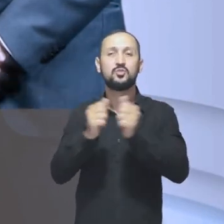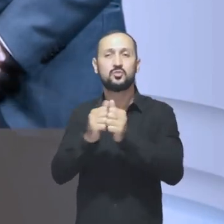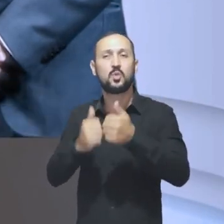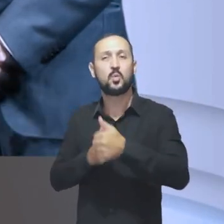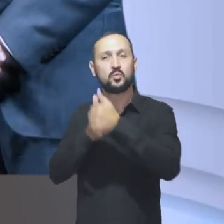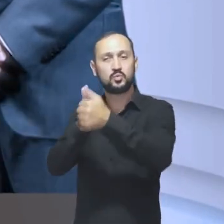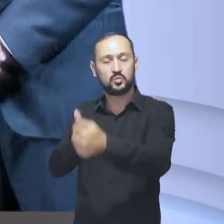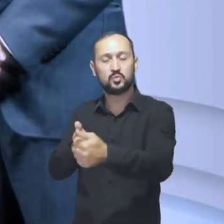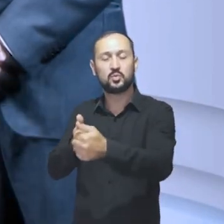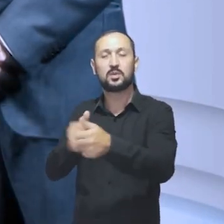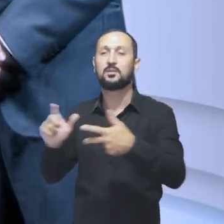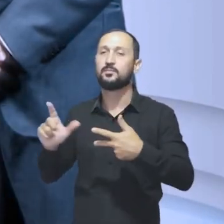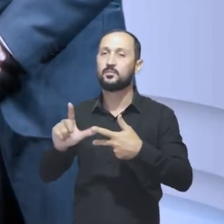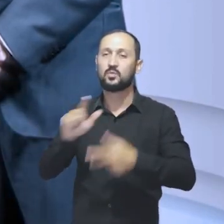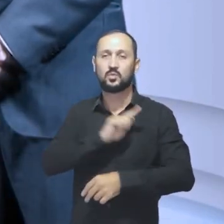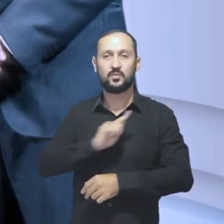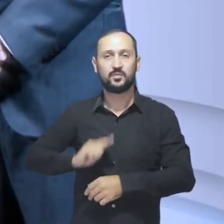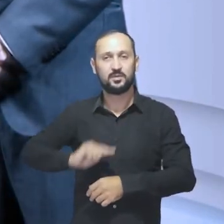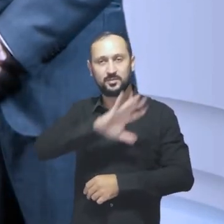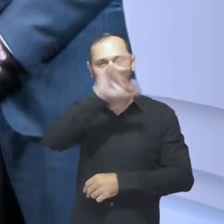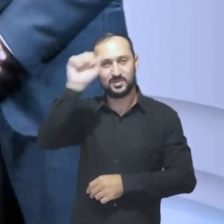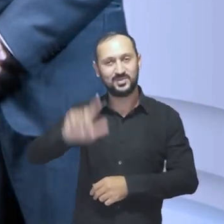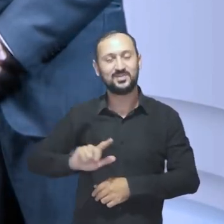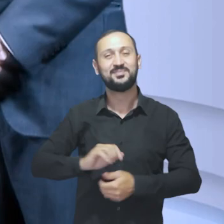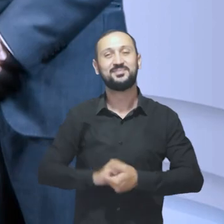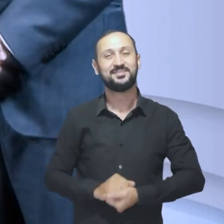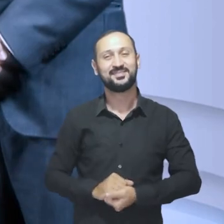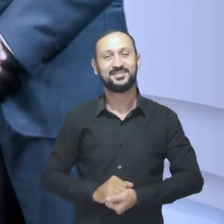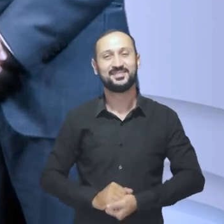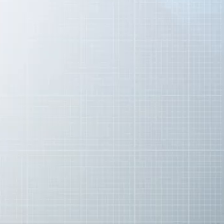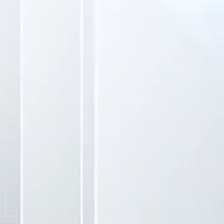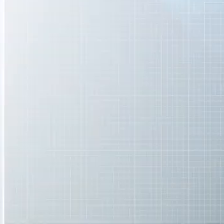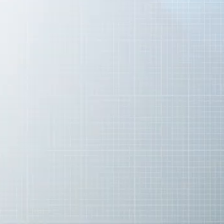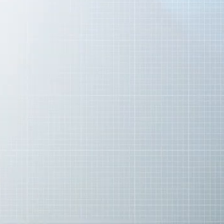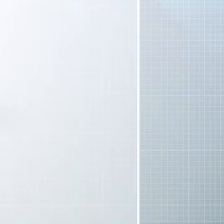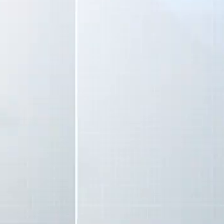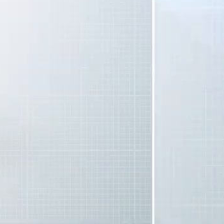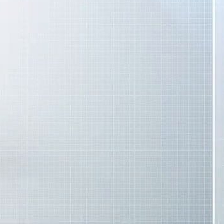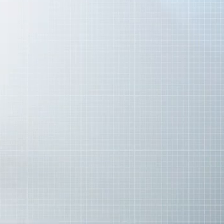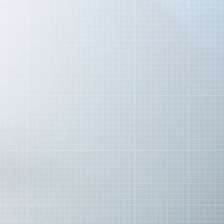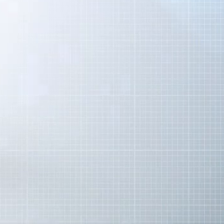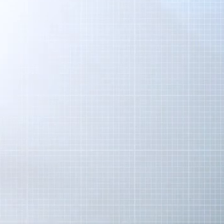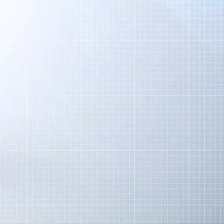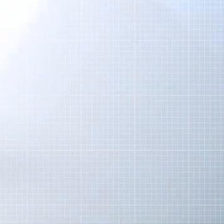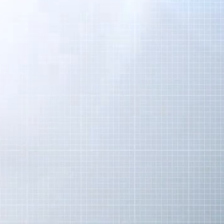do Governo do Estado de Mato Grosso do Sul. Até o nosso próximo programa.